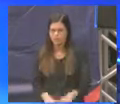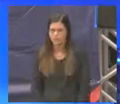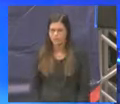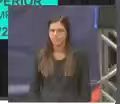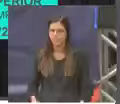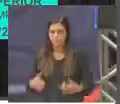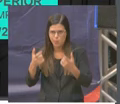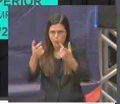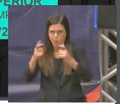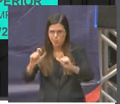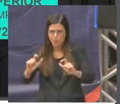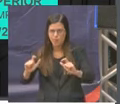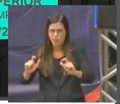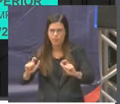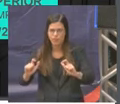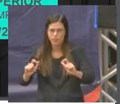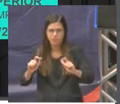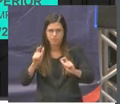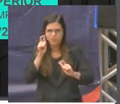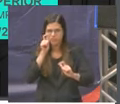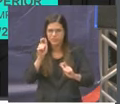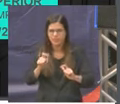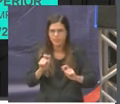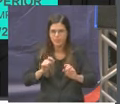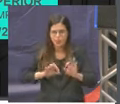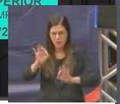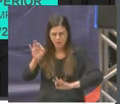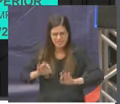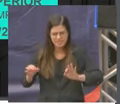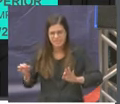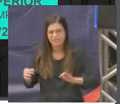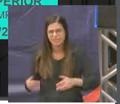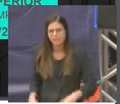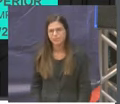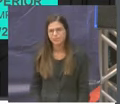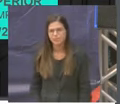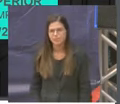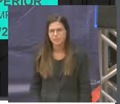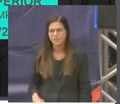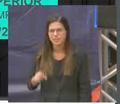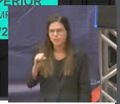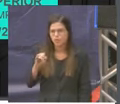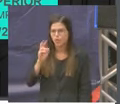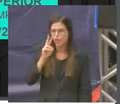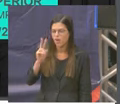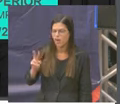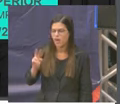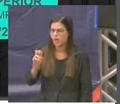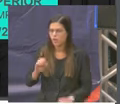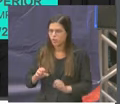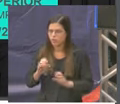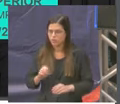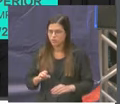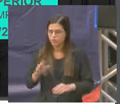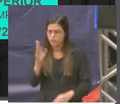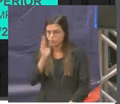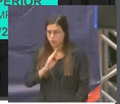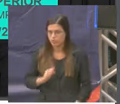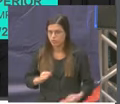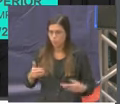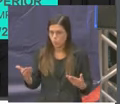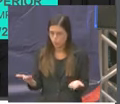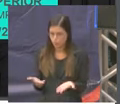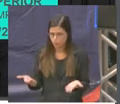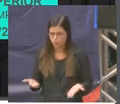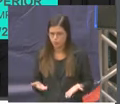eu montei esse quadro ao longo dos últimos 10 anos e venho atualizando ele. Se vocês olharem, aquilo é educação no Brasil hoje, formação